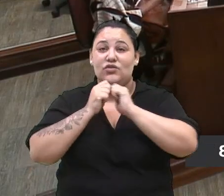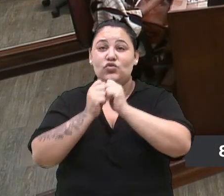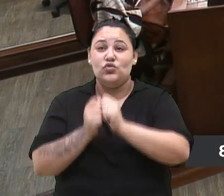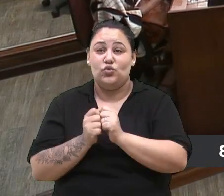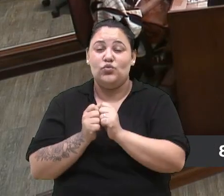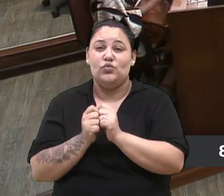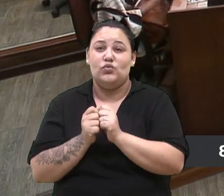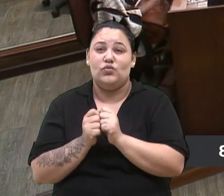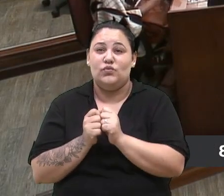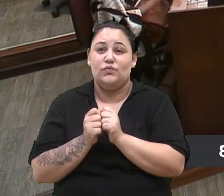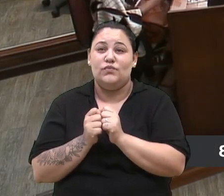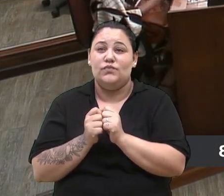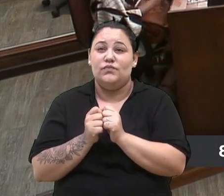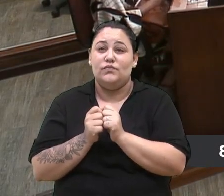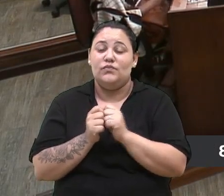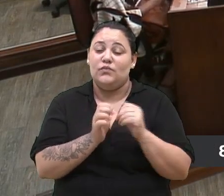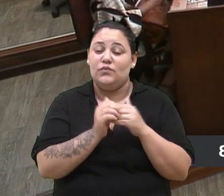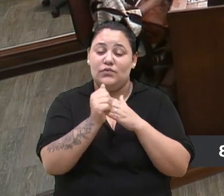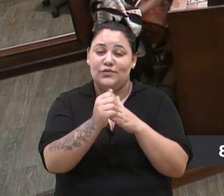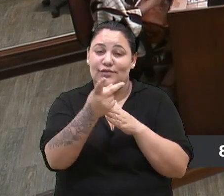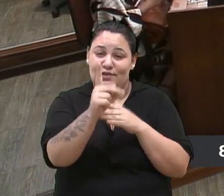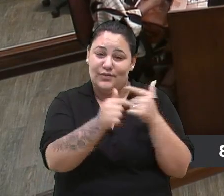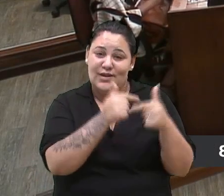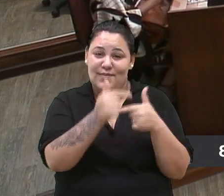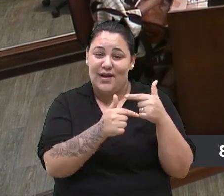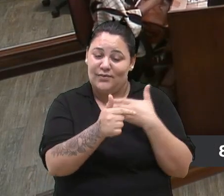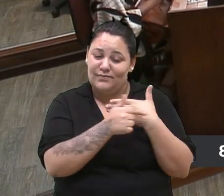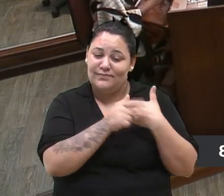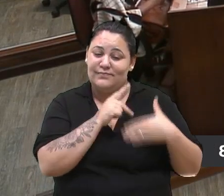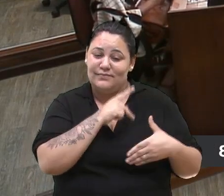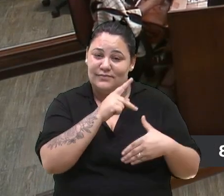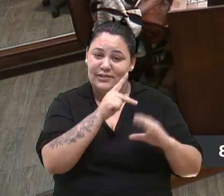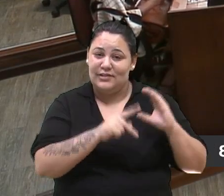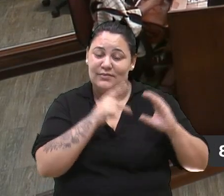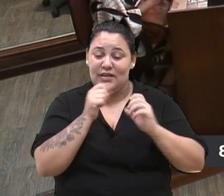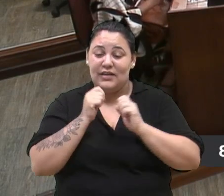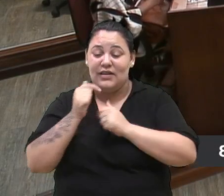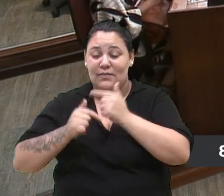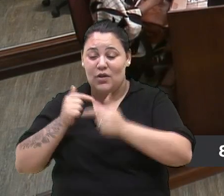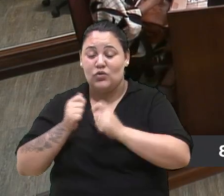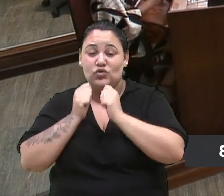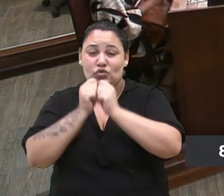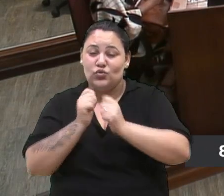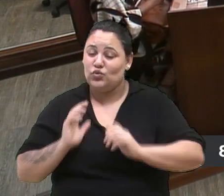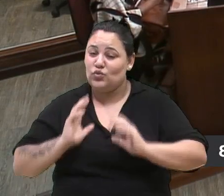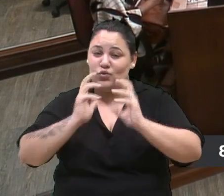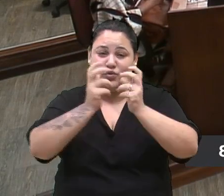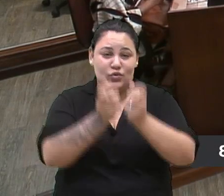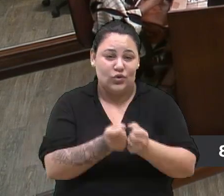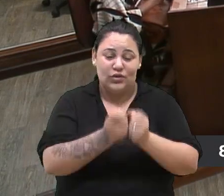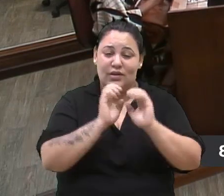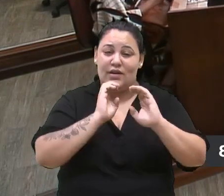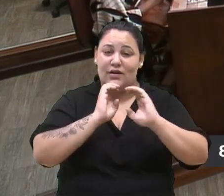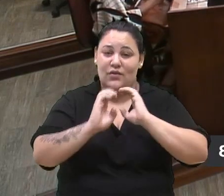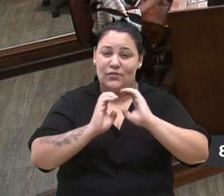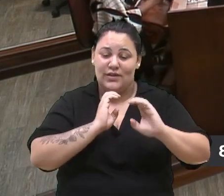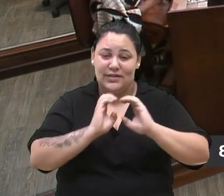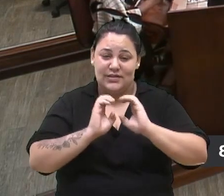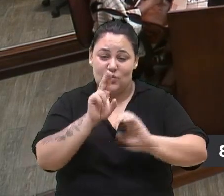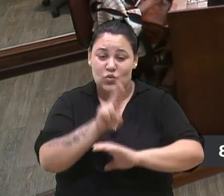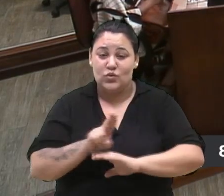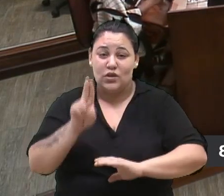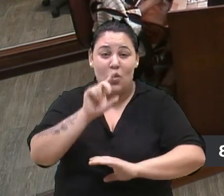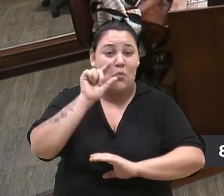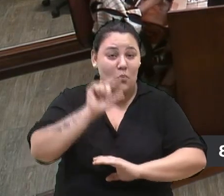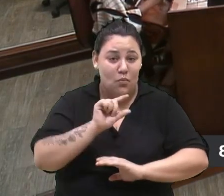da condução do senhor como presidente, trabalhou junto com toda a nossa comunicação, usando do pouco recurso que essa